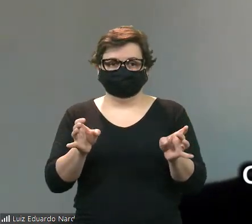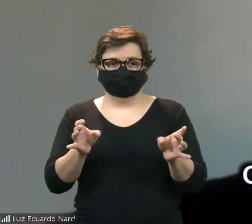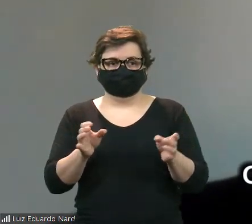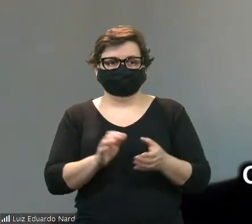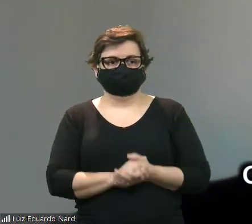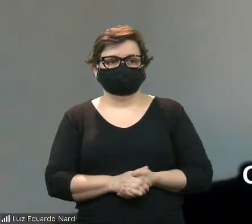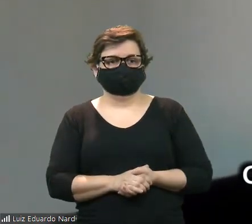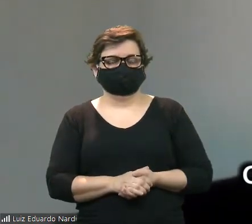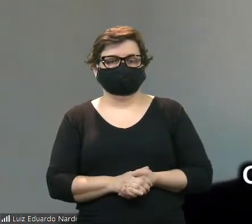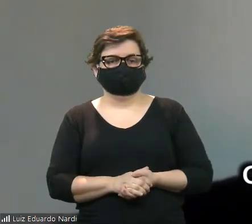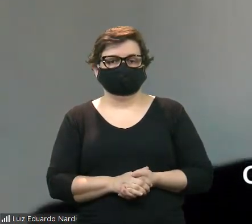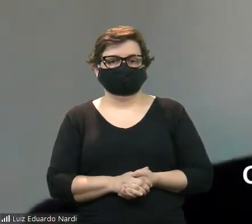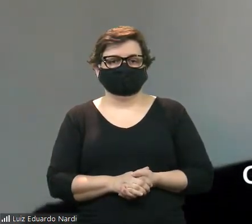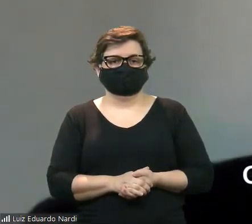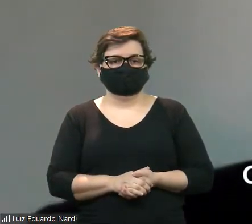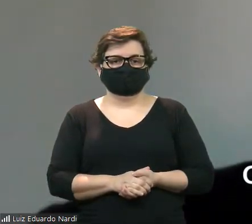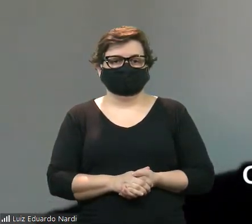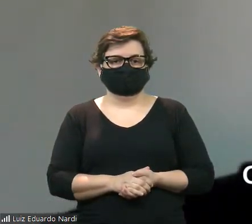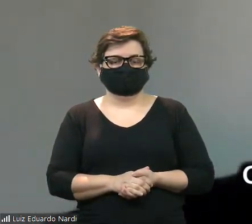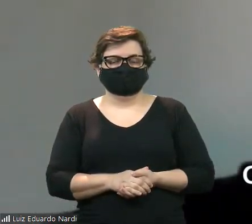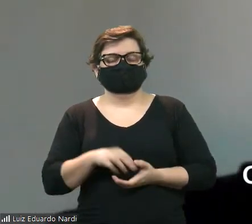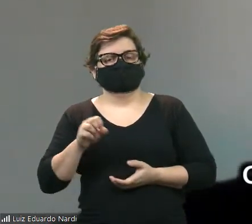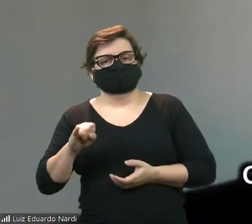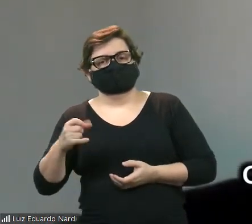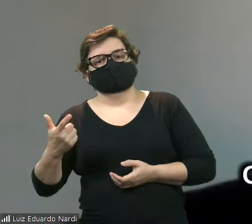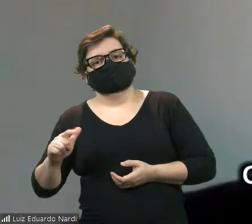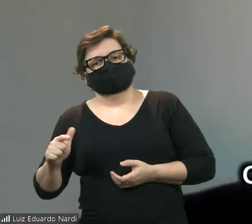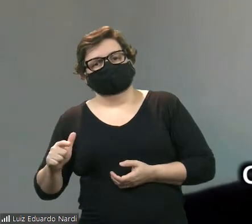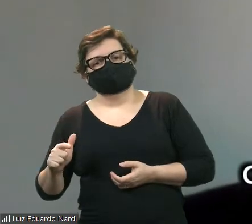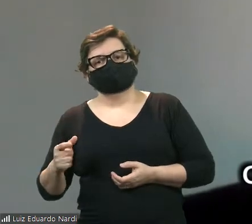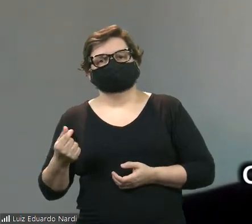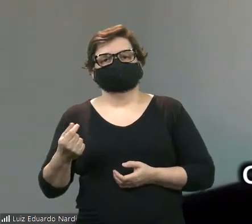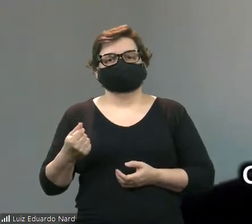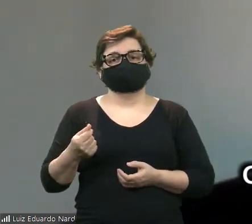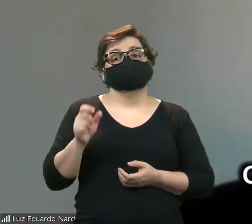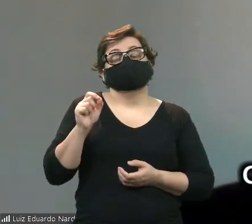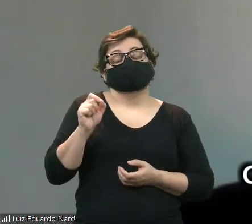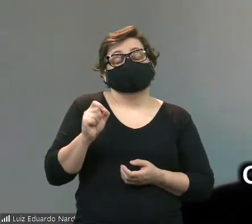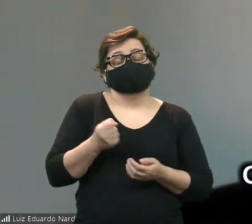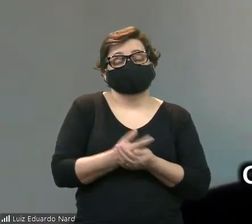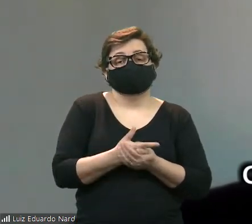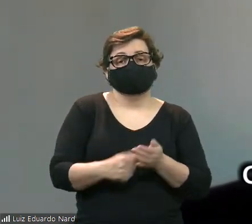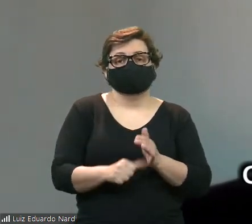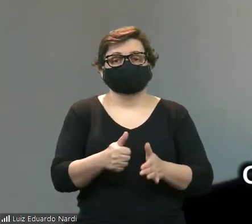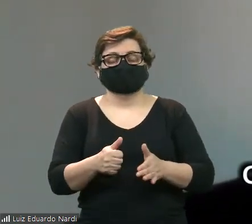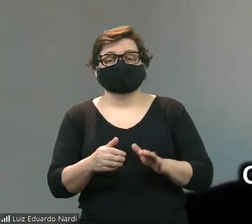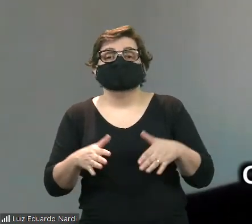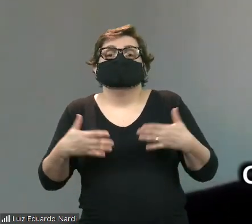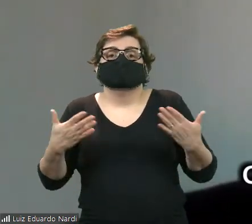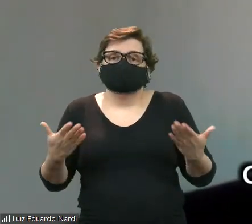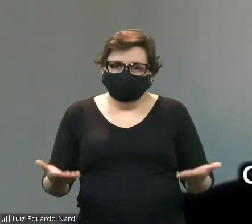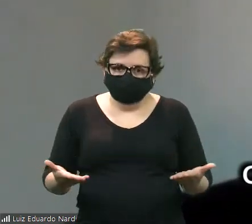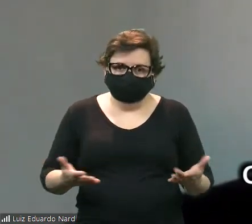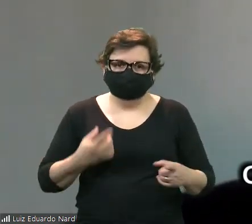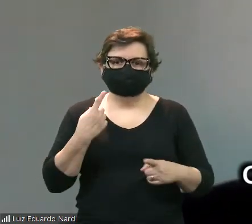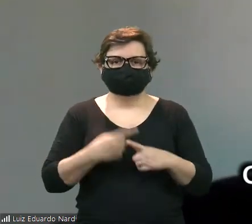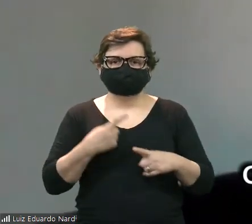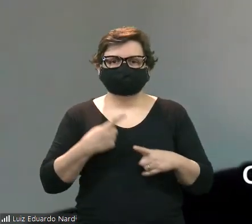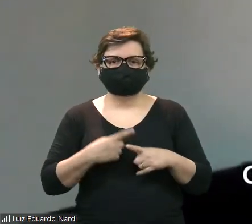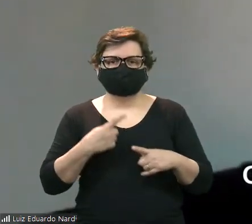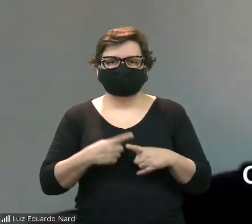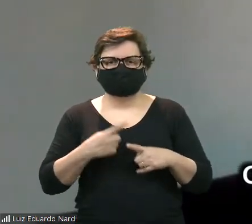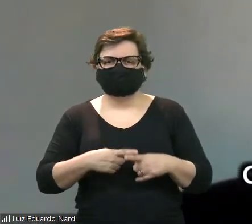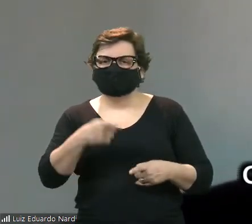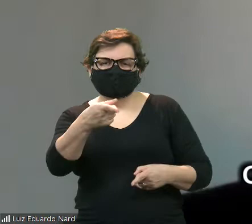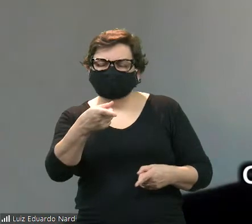preferência se não houver recursos. Então, para que essa história de concentrar em